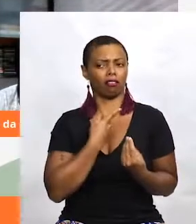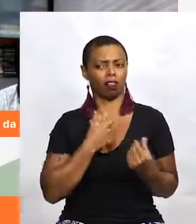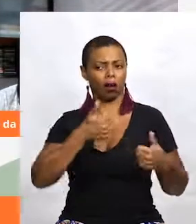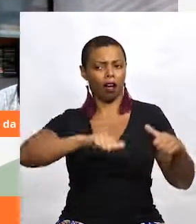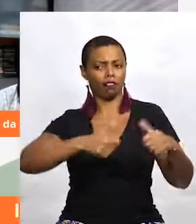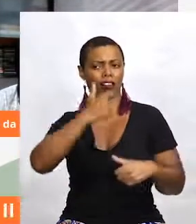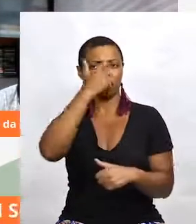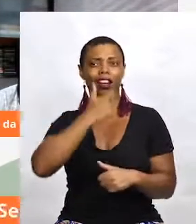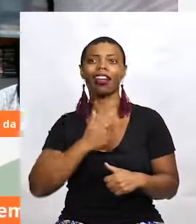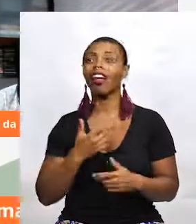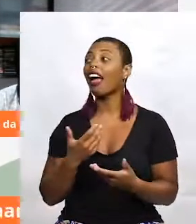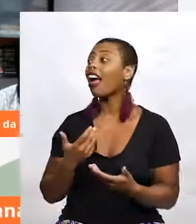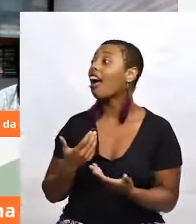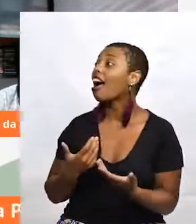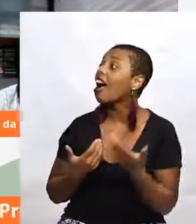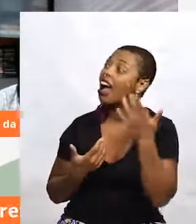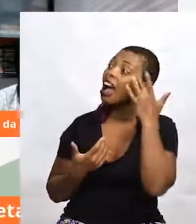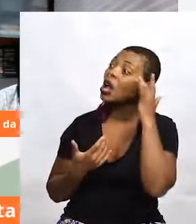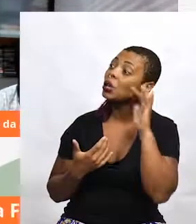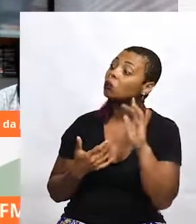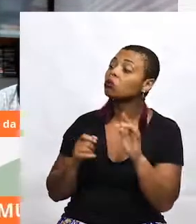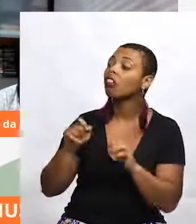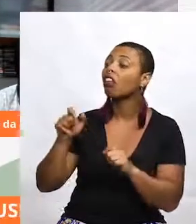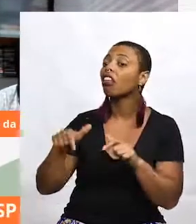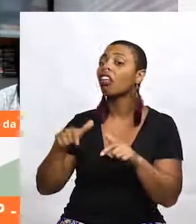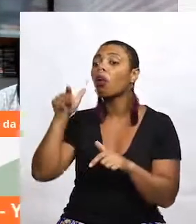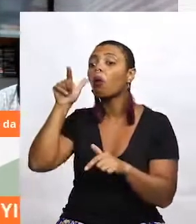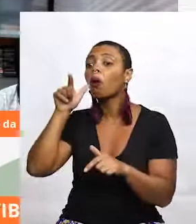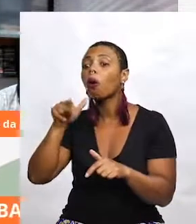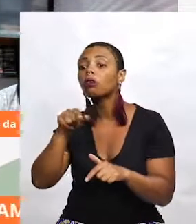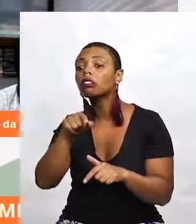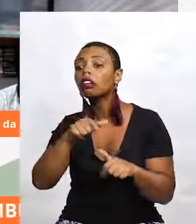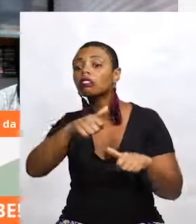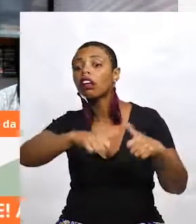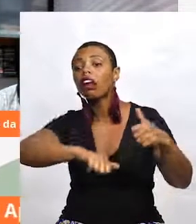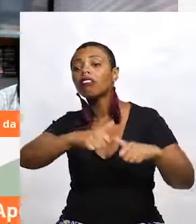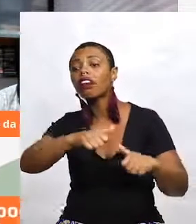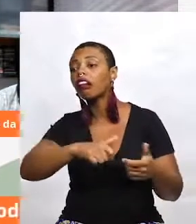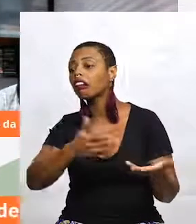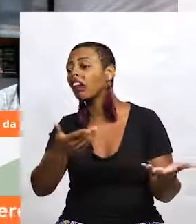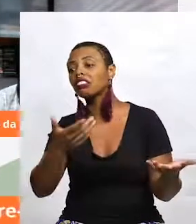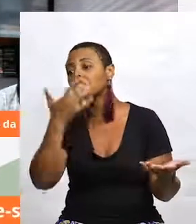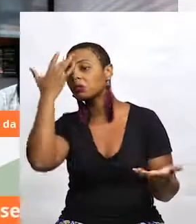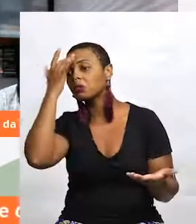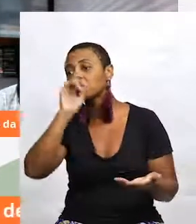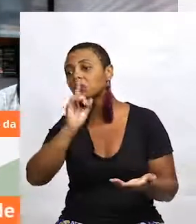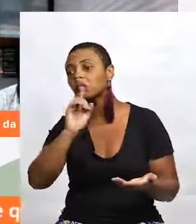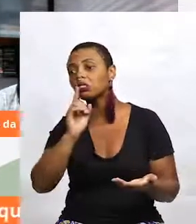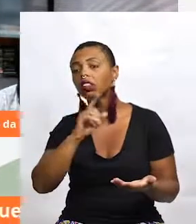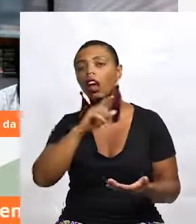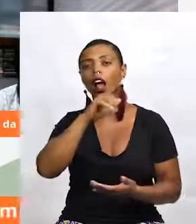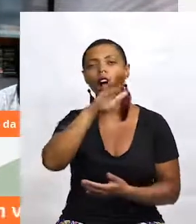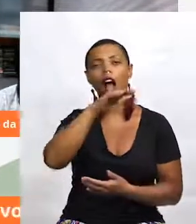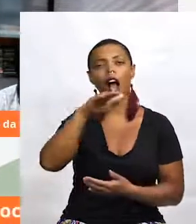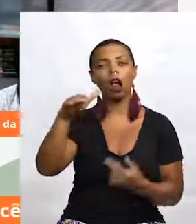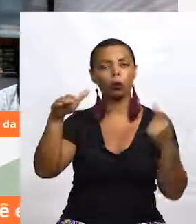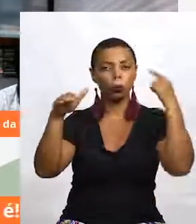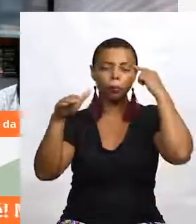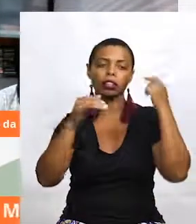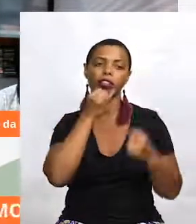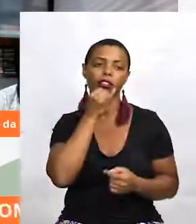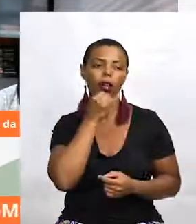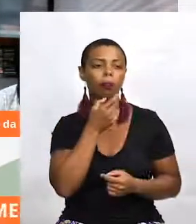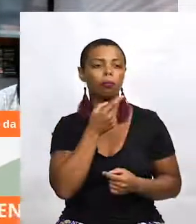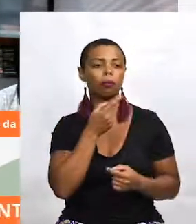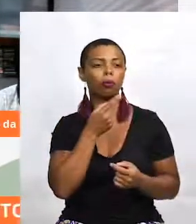resposta, eu não sei quem tem acesso a essas avaliações. Os alunos acham que pode, por exemplo,